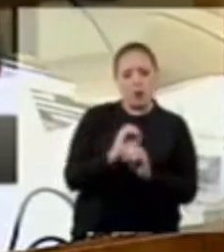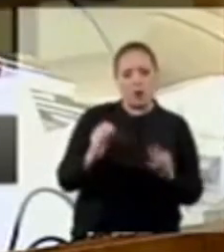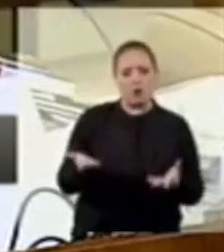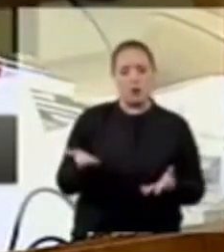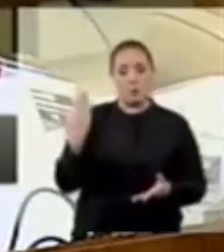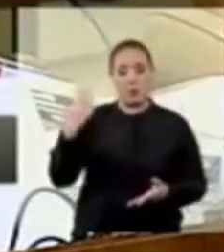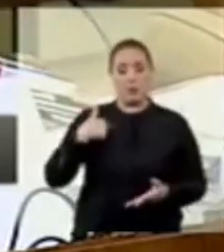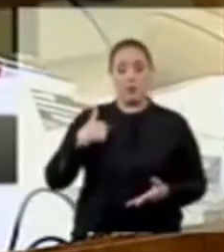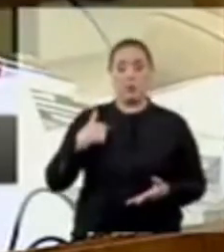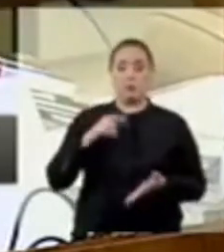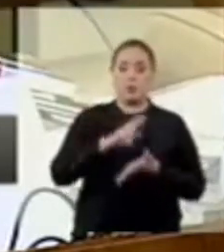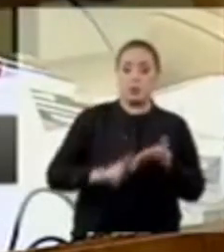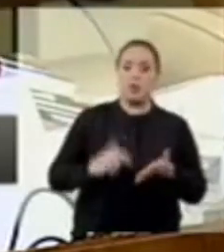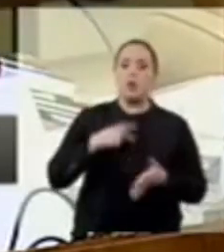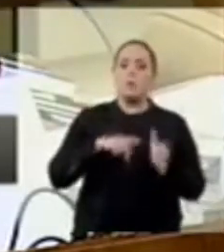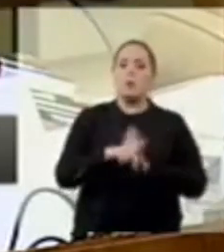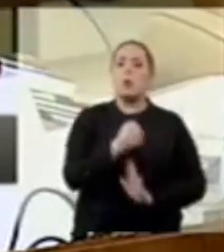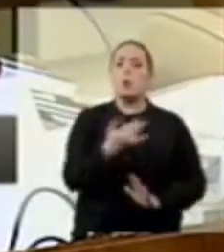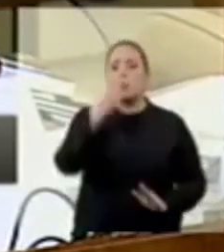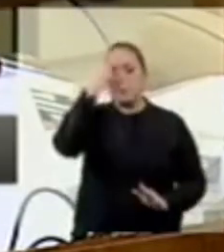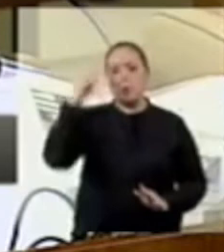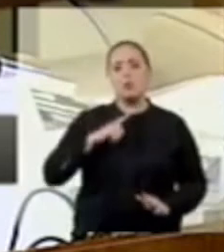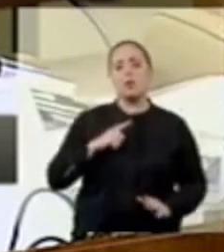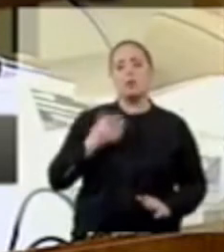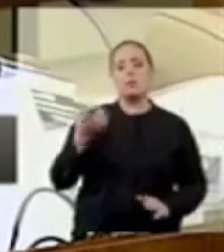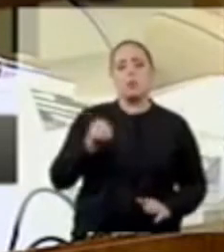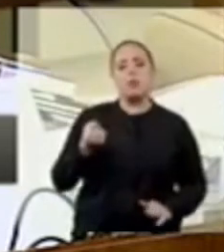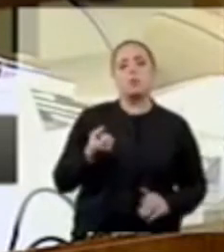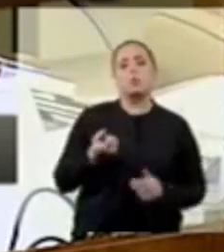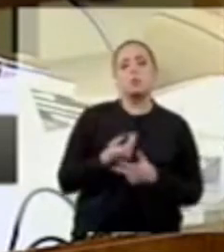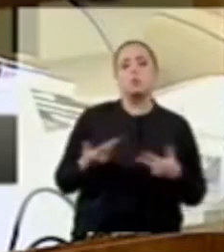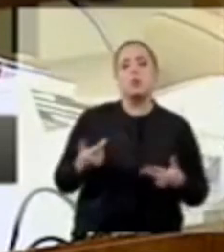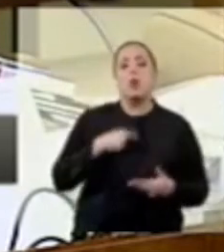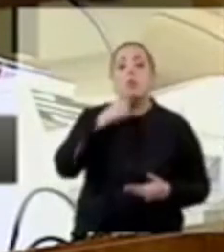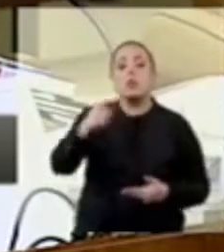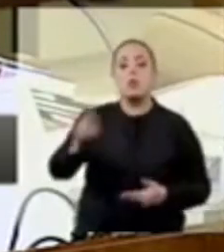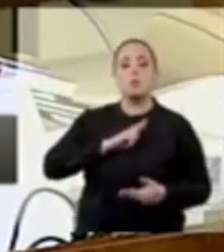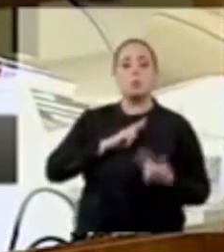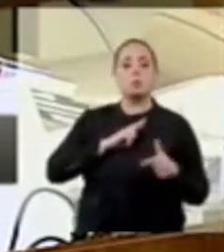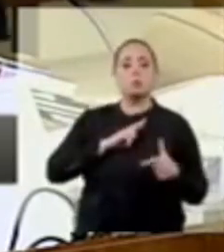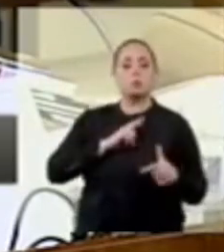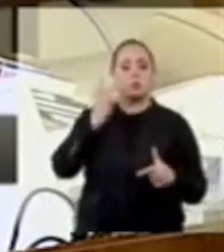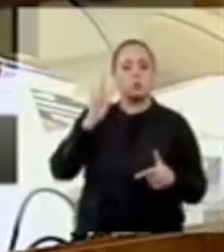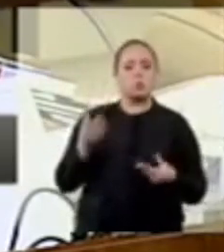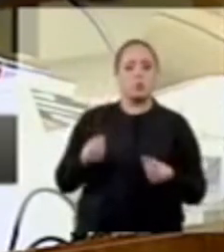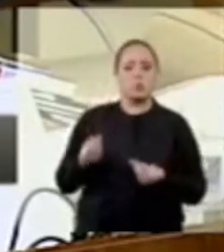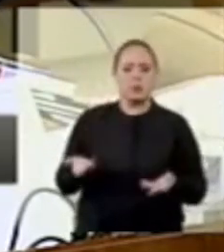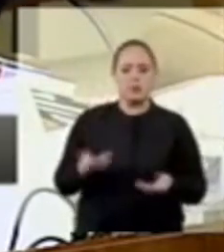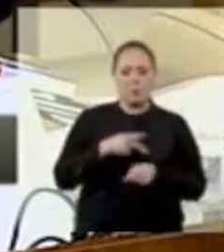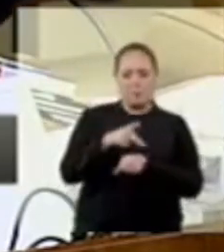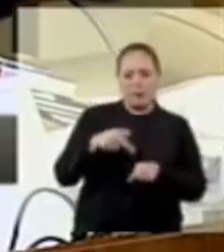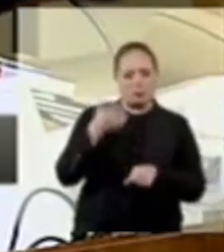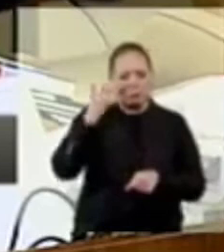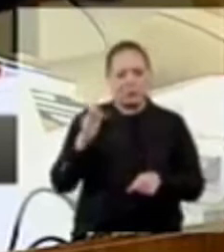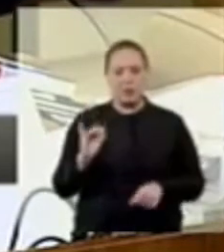relatoria da questão do indulto eu perguntei quantas pessoas são beneficiadas ninguém sabia me responder portanto país apenas